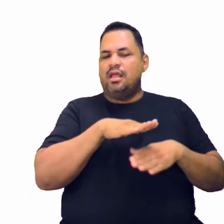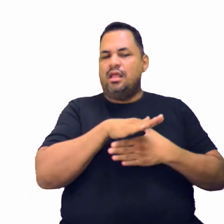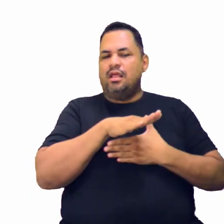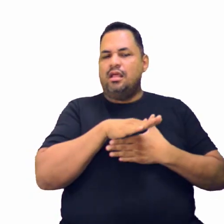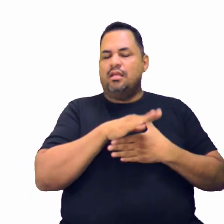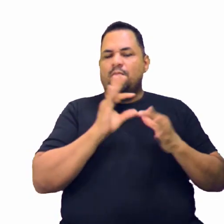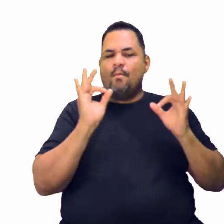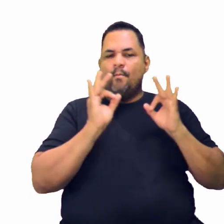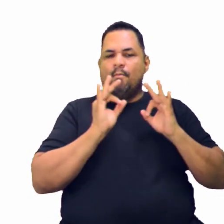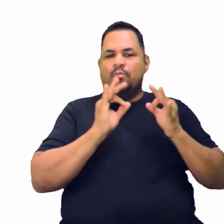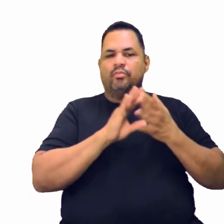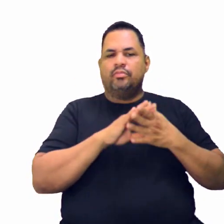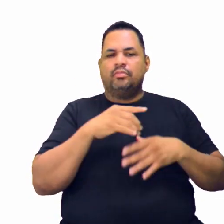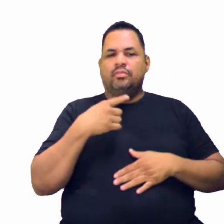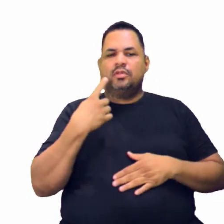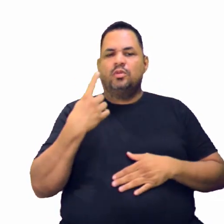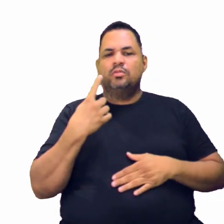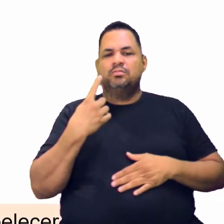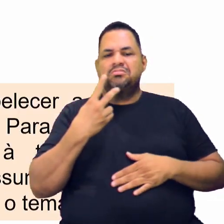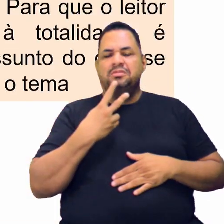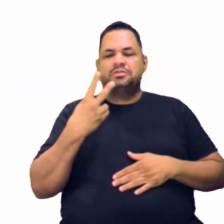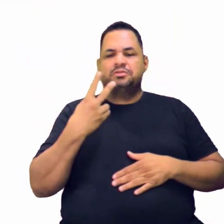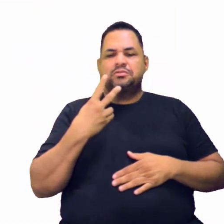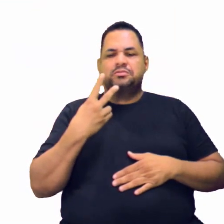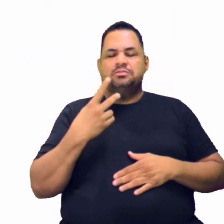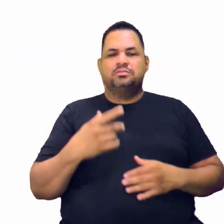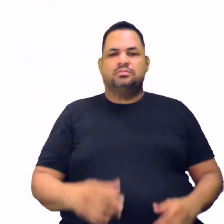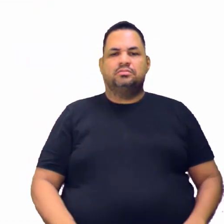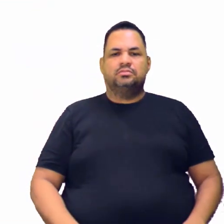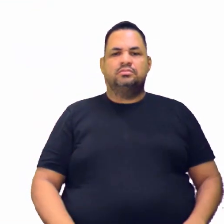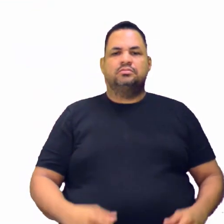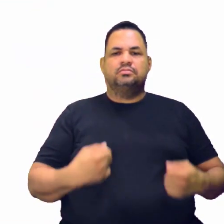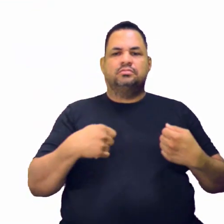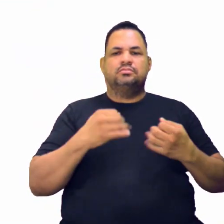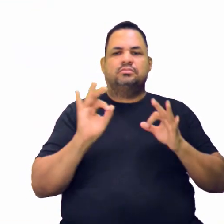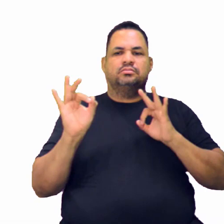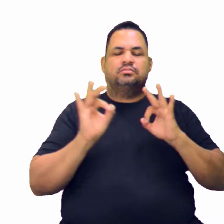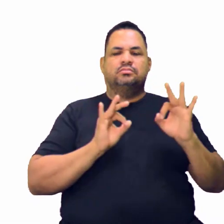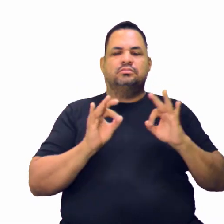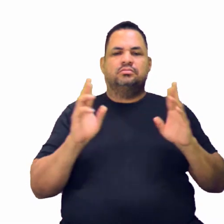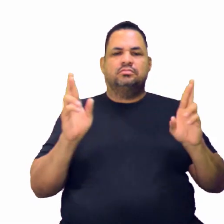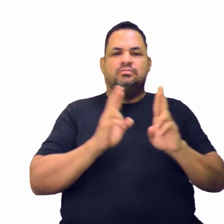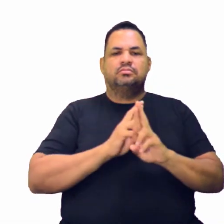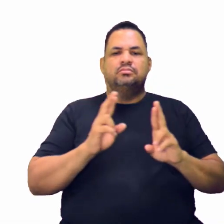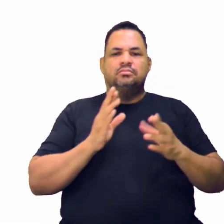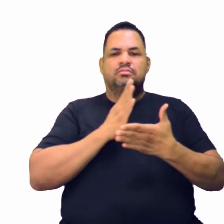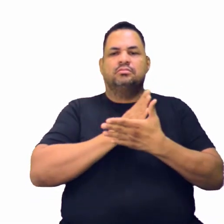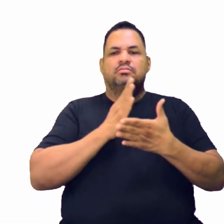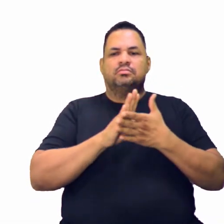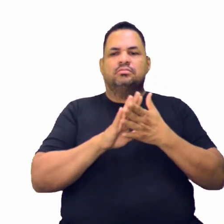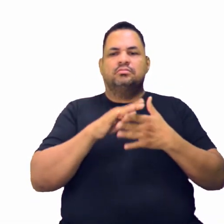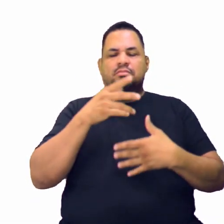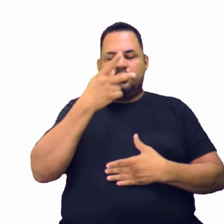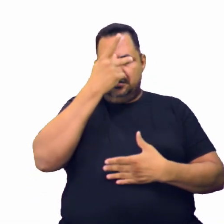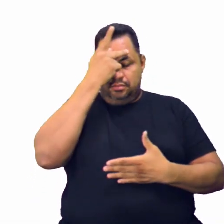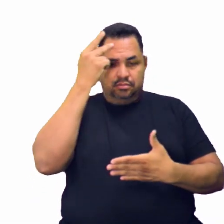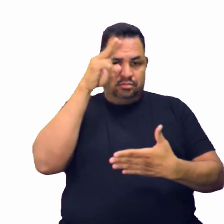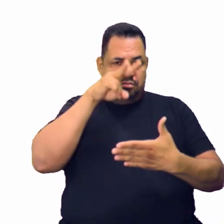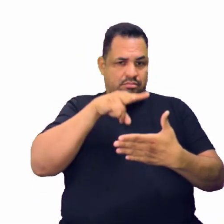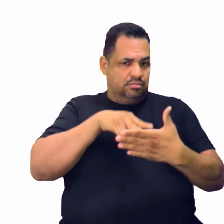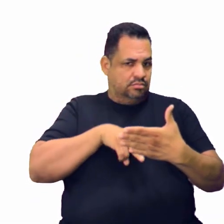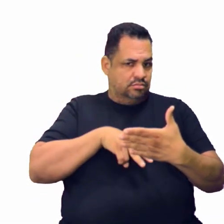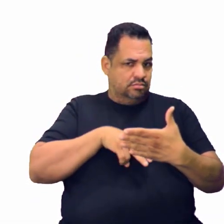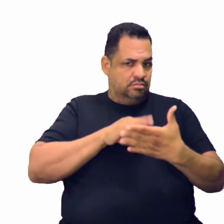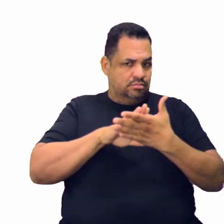das duas coisas. Então, é preciso estabelecer a relação entre as partes. Para que o leitor